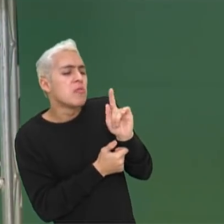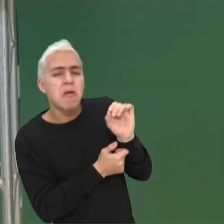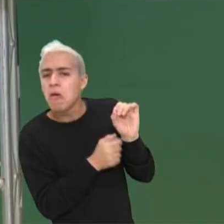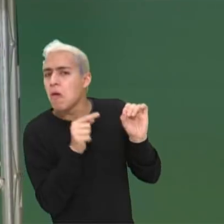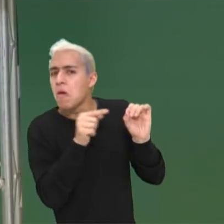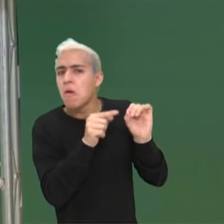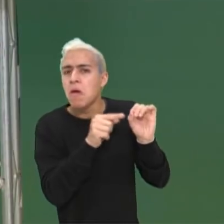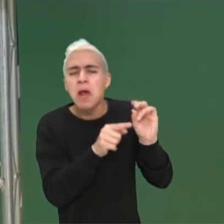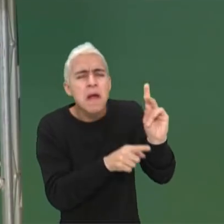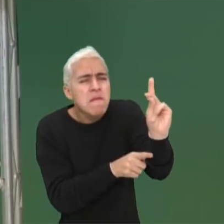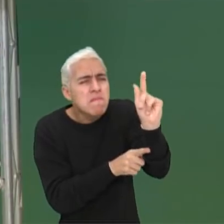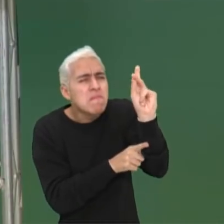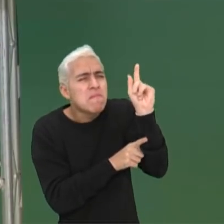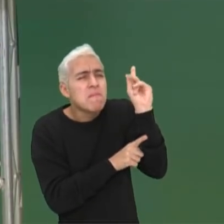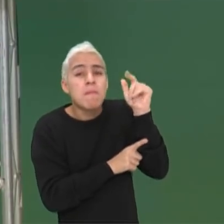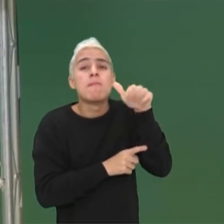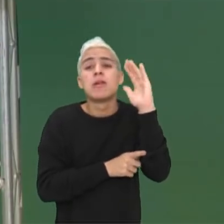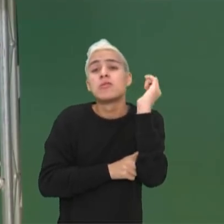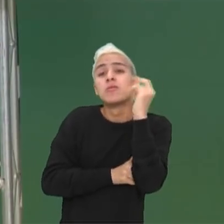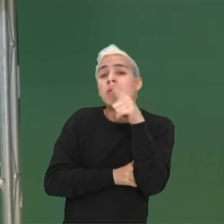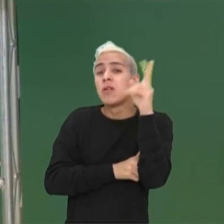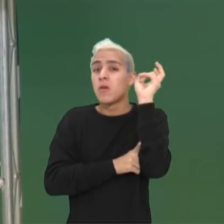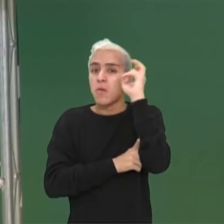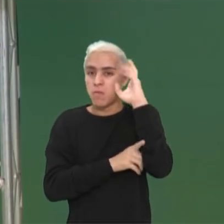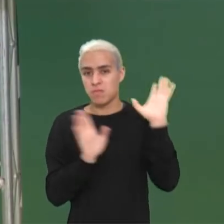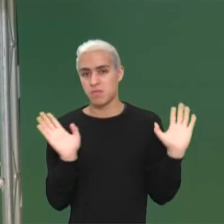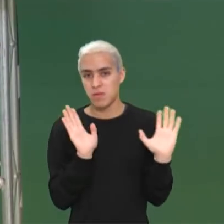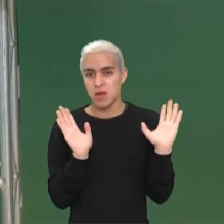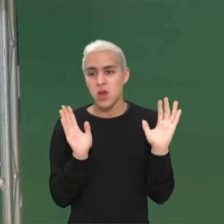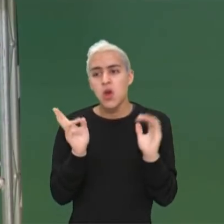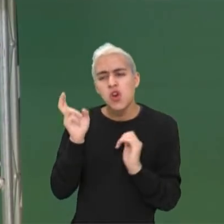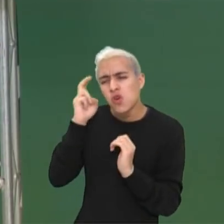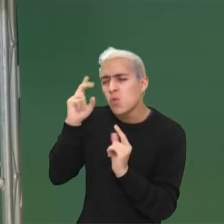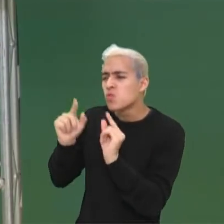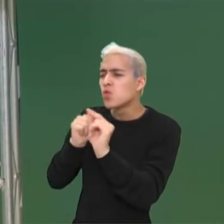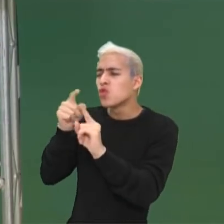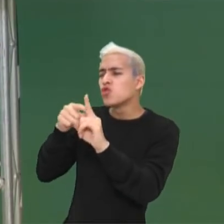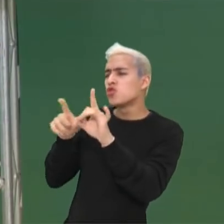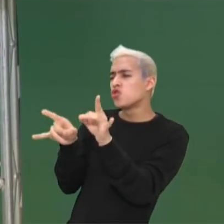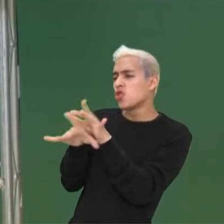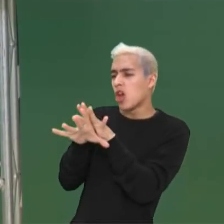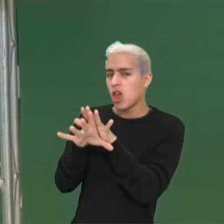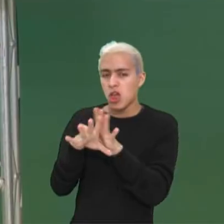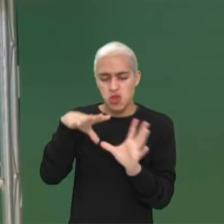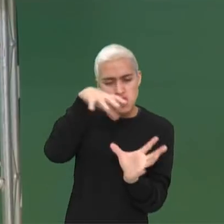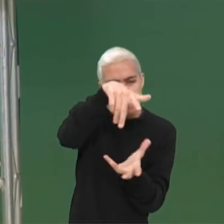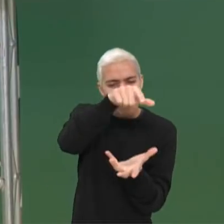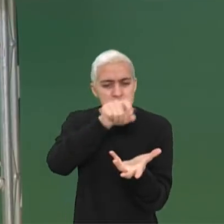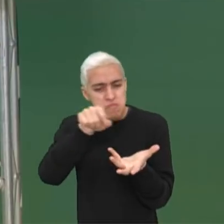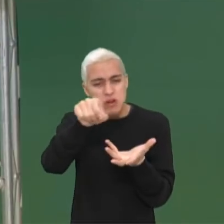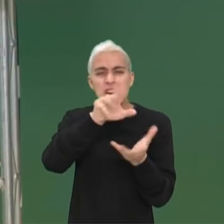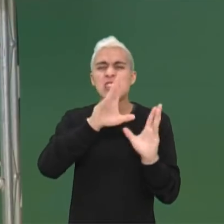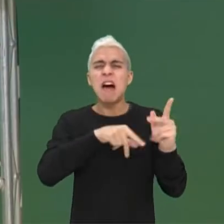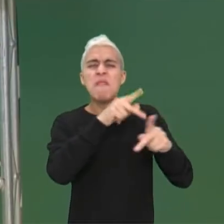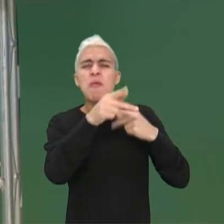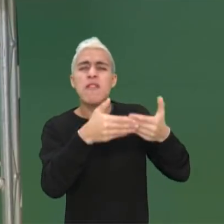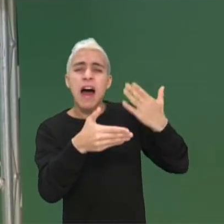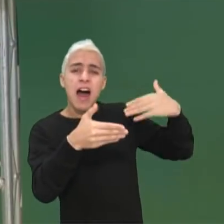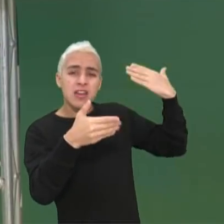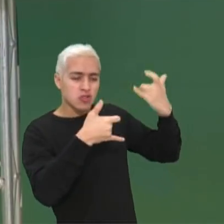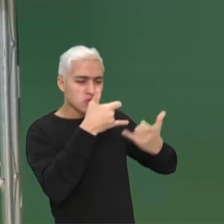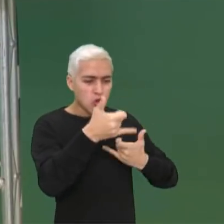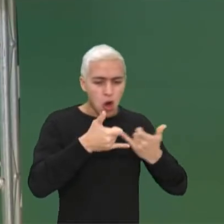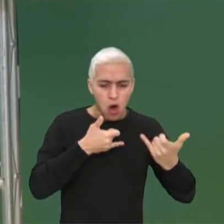antigo que a cultura. Então, para vocês terem ideia, né? Antes que tivesse algum tipo de cultura no mundo, nos povos, eles já jogavam, já